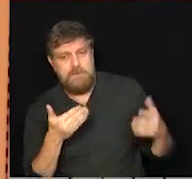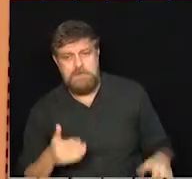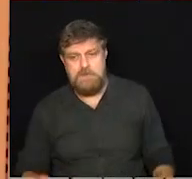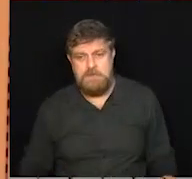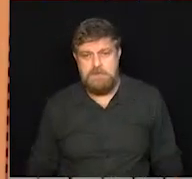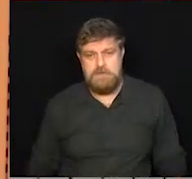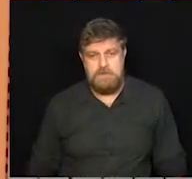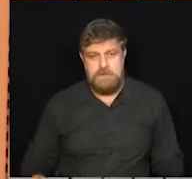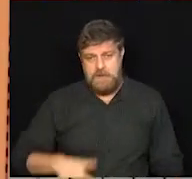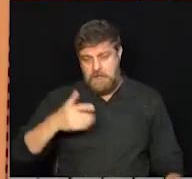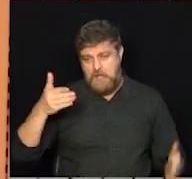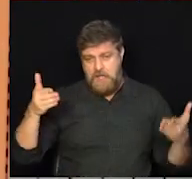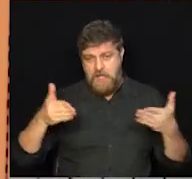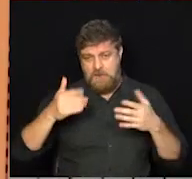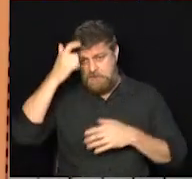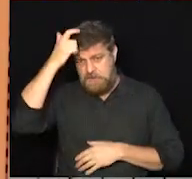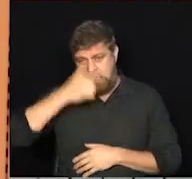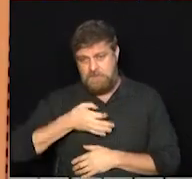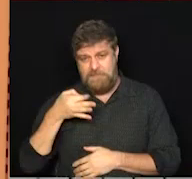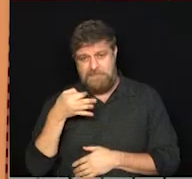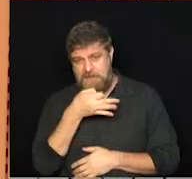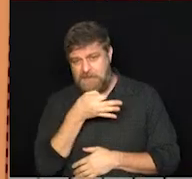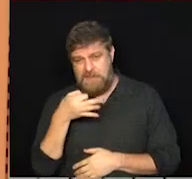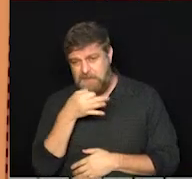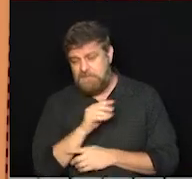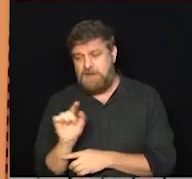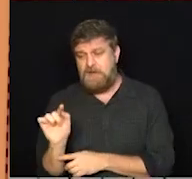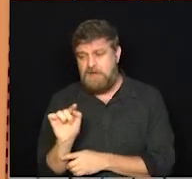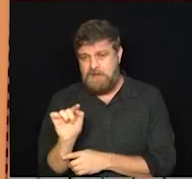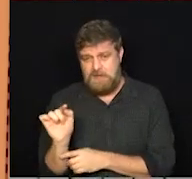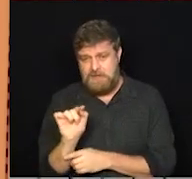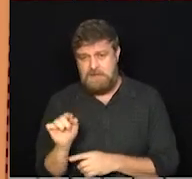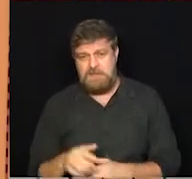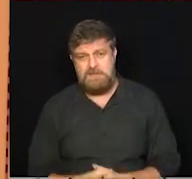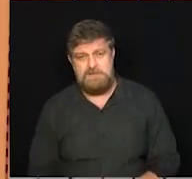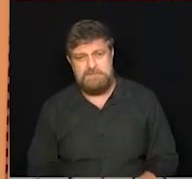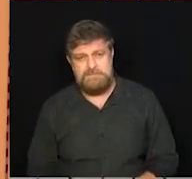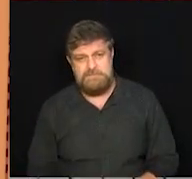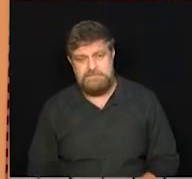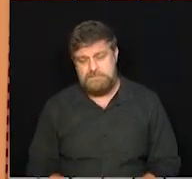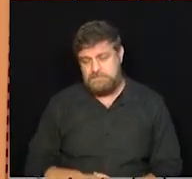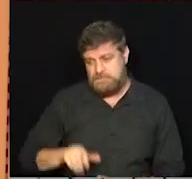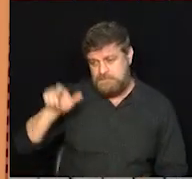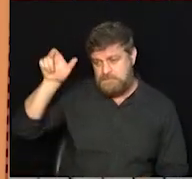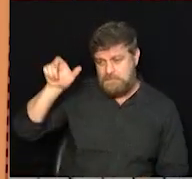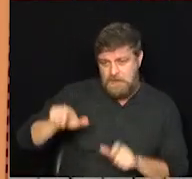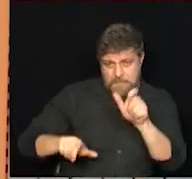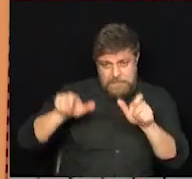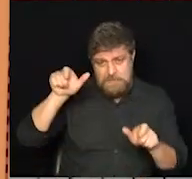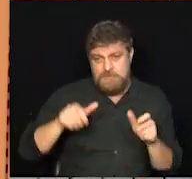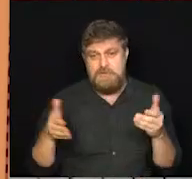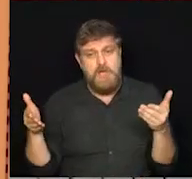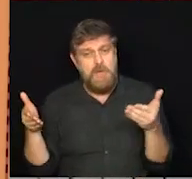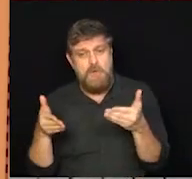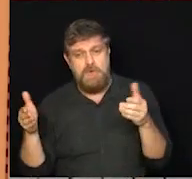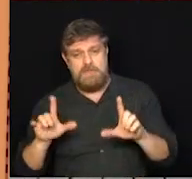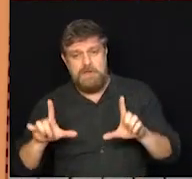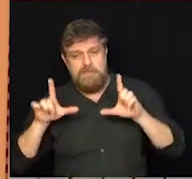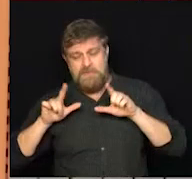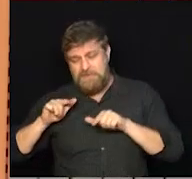eu vou passar agora palavra é a a pessoas que hoje